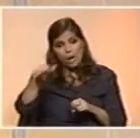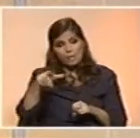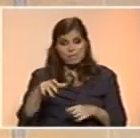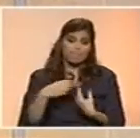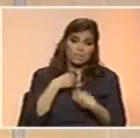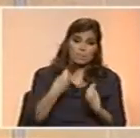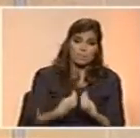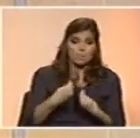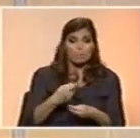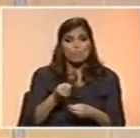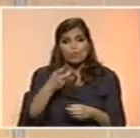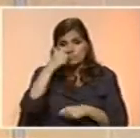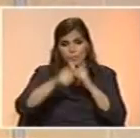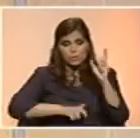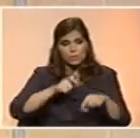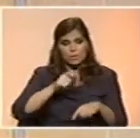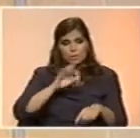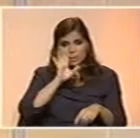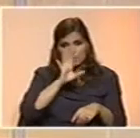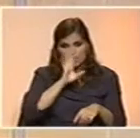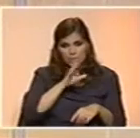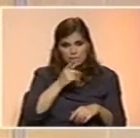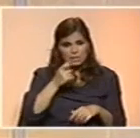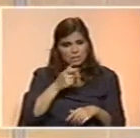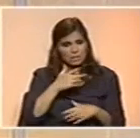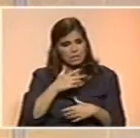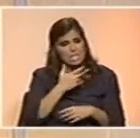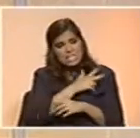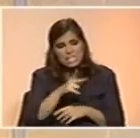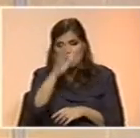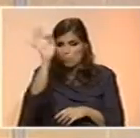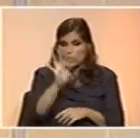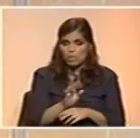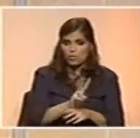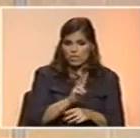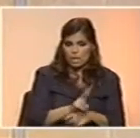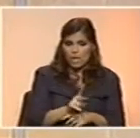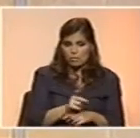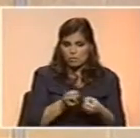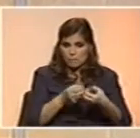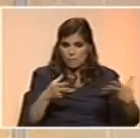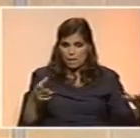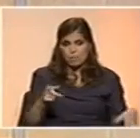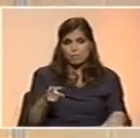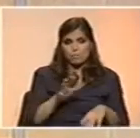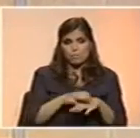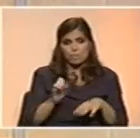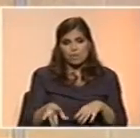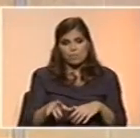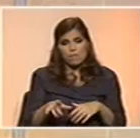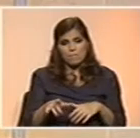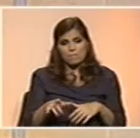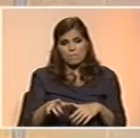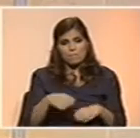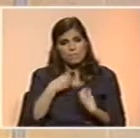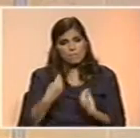Muitas das pessoas, especialmente aqueles que são 100% vegetarianos, é por uma, e cada vez mais também, é por uma questão do